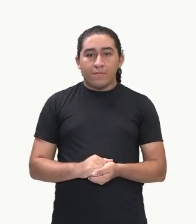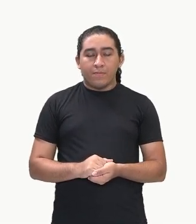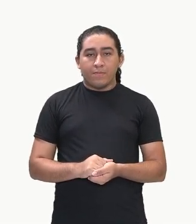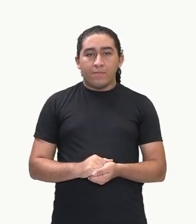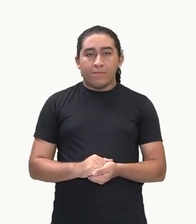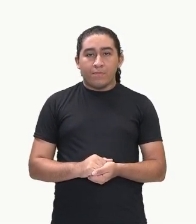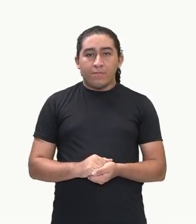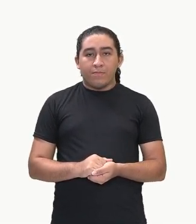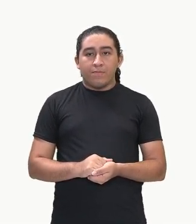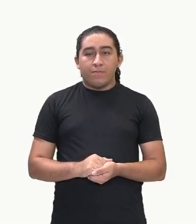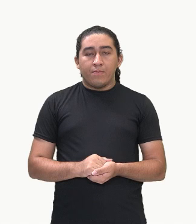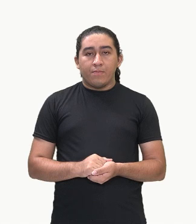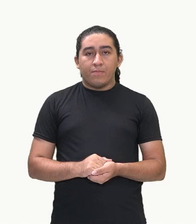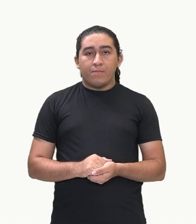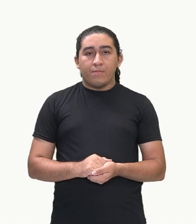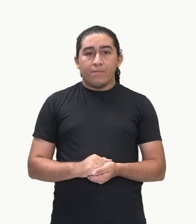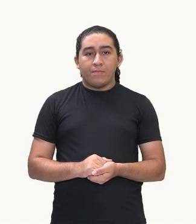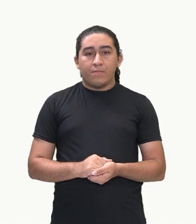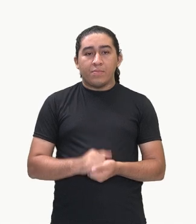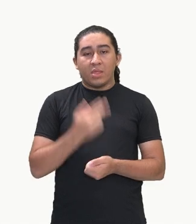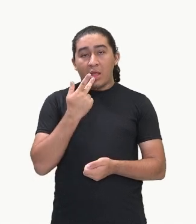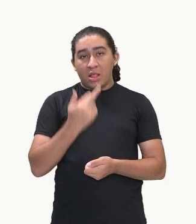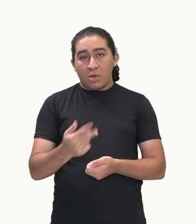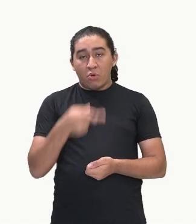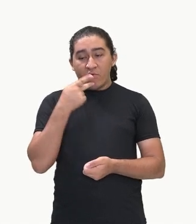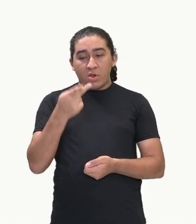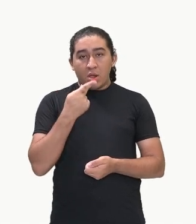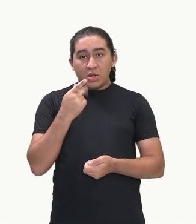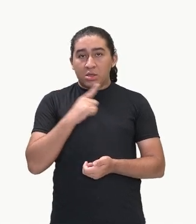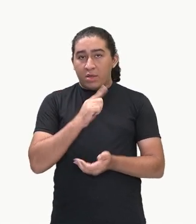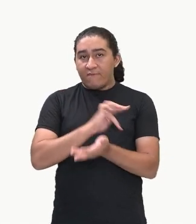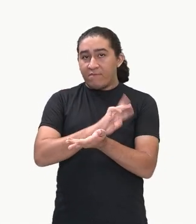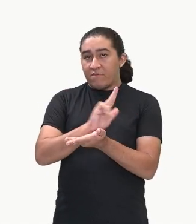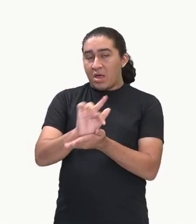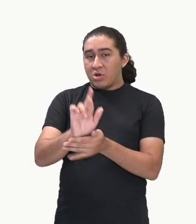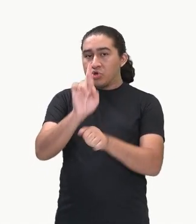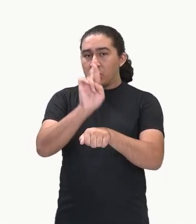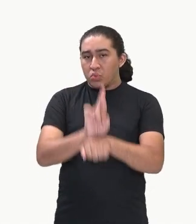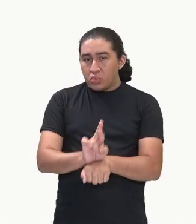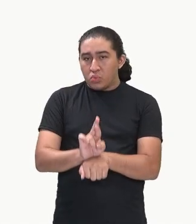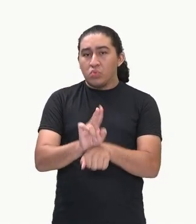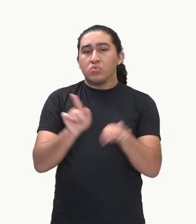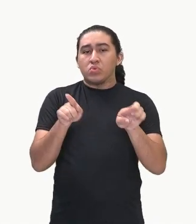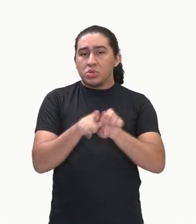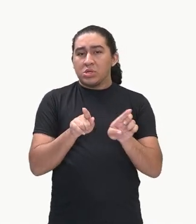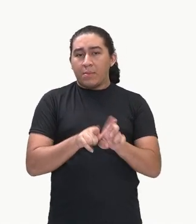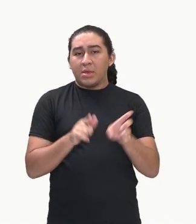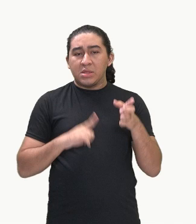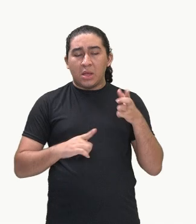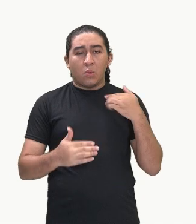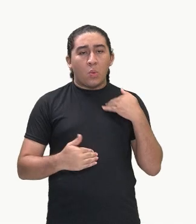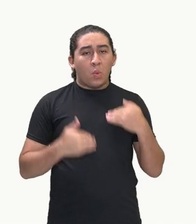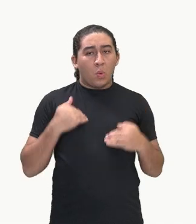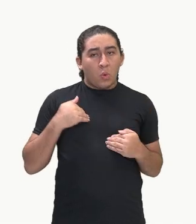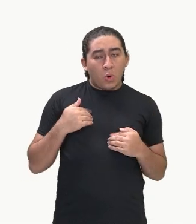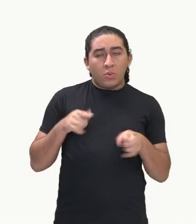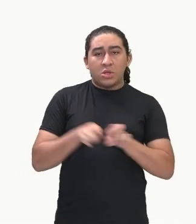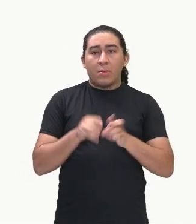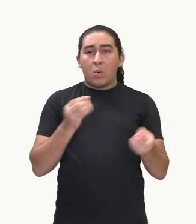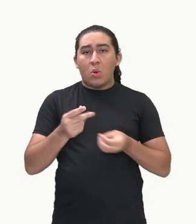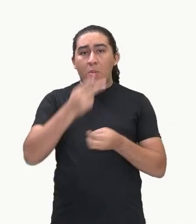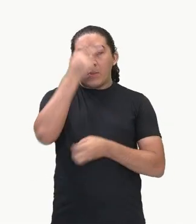falada ela dispõe de vários recursos, né, como eu já falei, os gestos, a entonação,